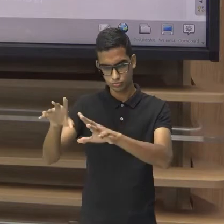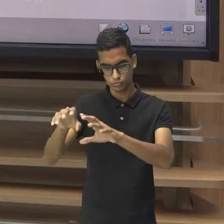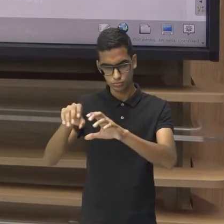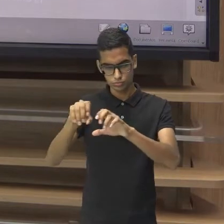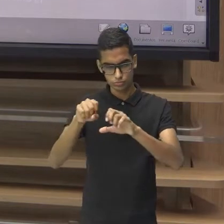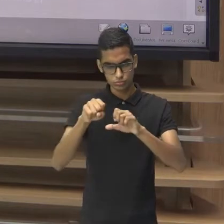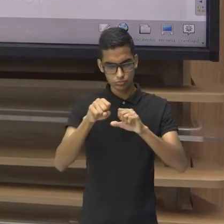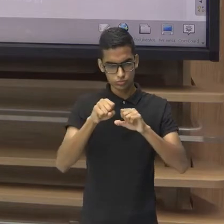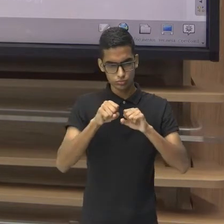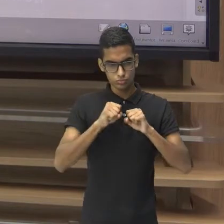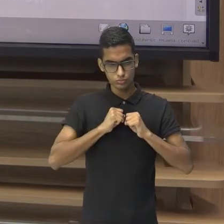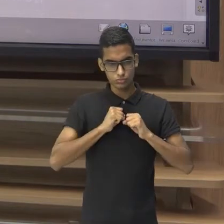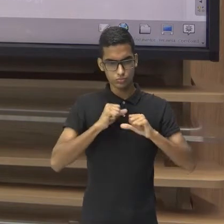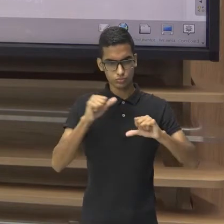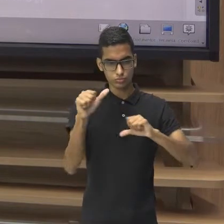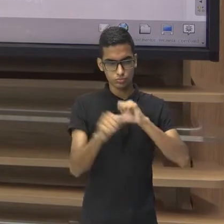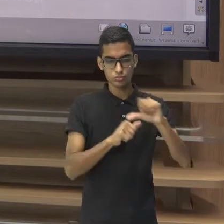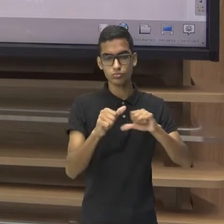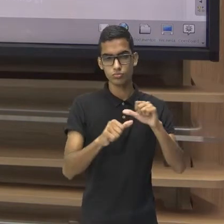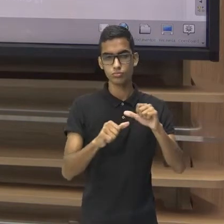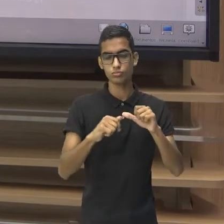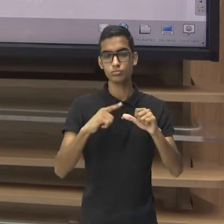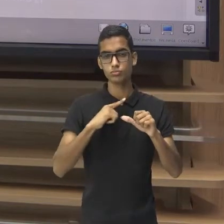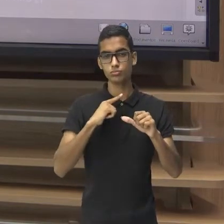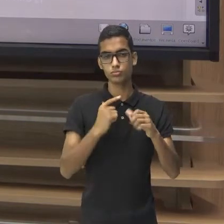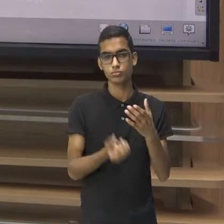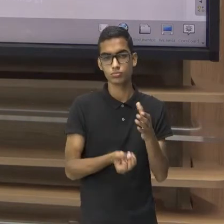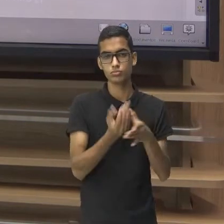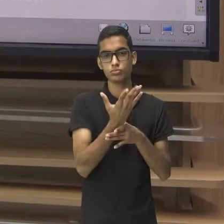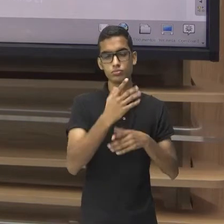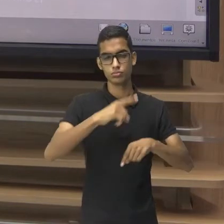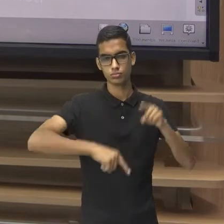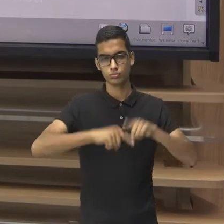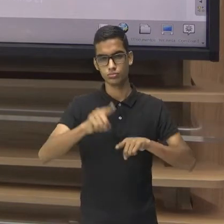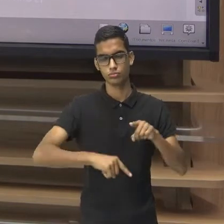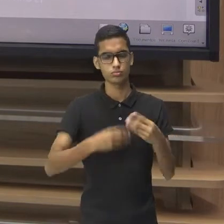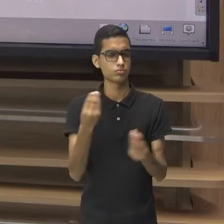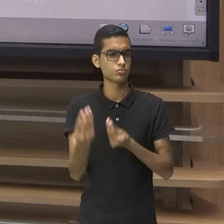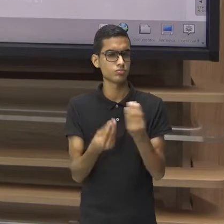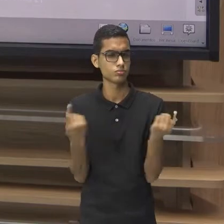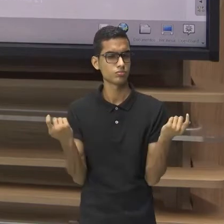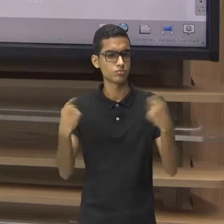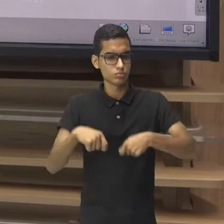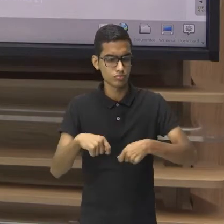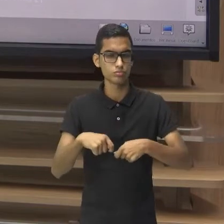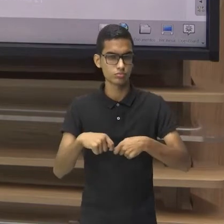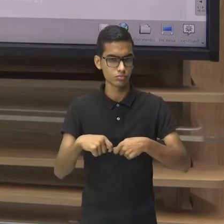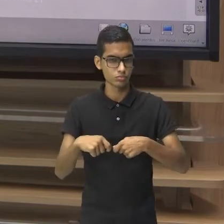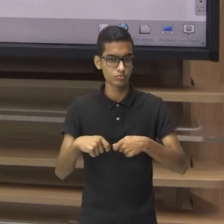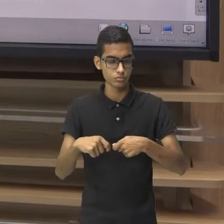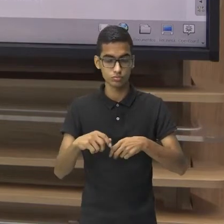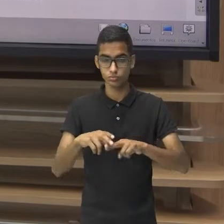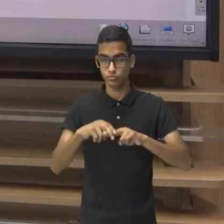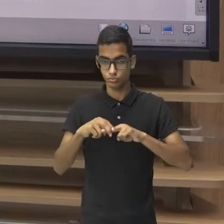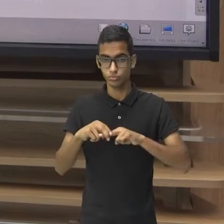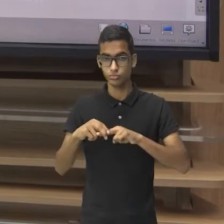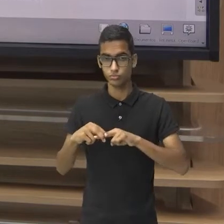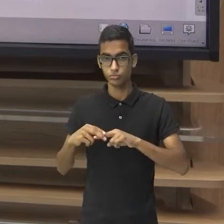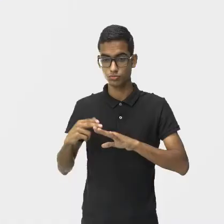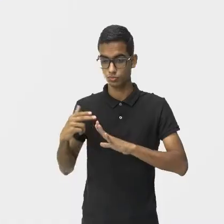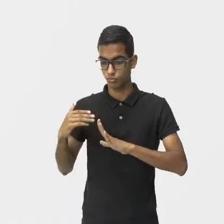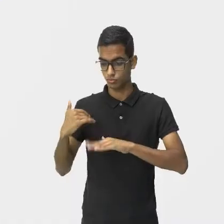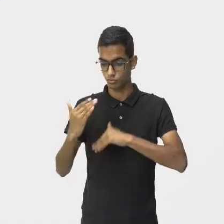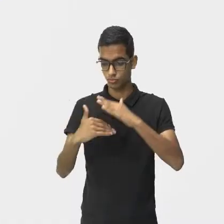em mercadoria. E como isso foi possível? Com os avanços tecnológicos